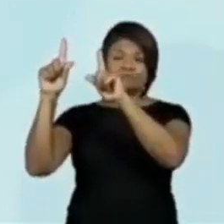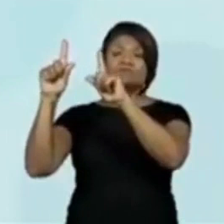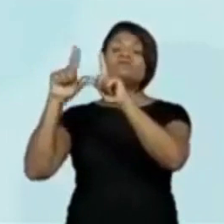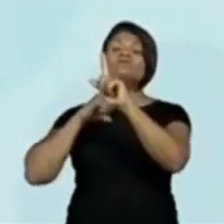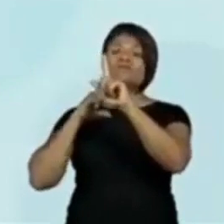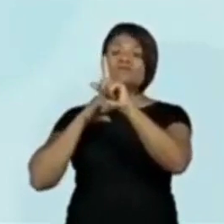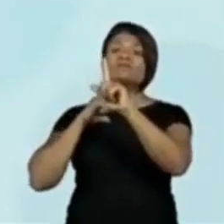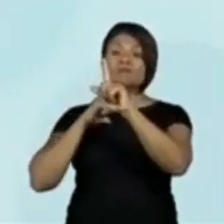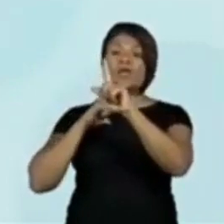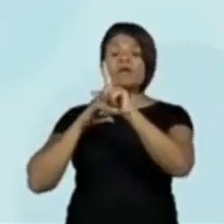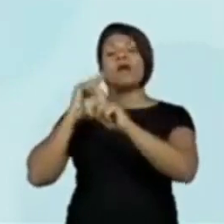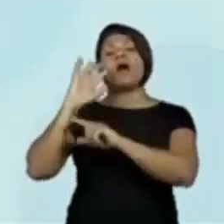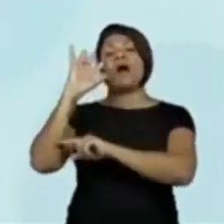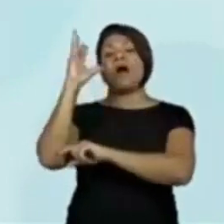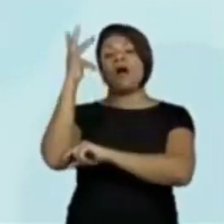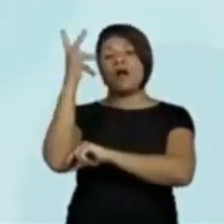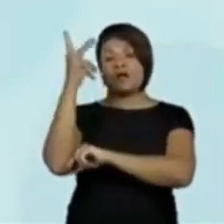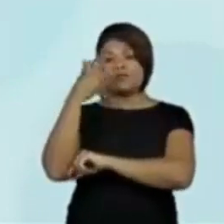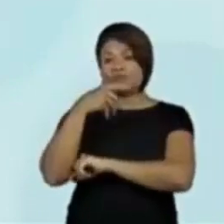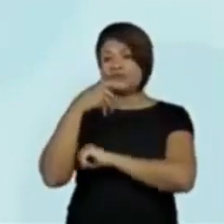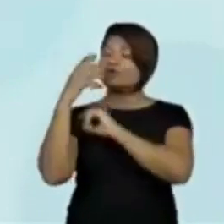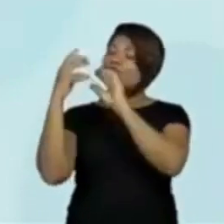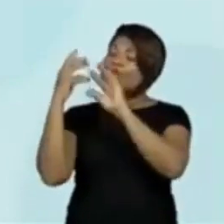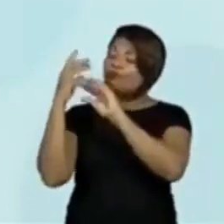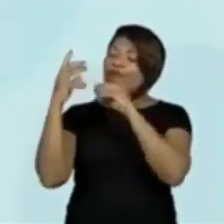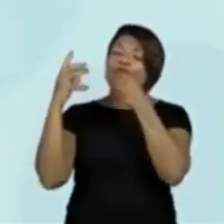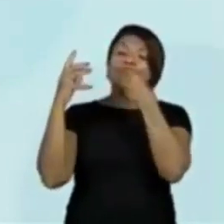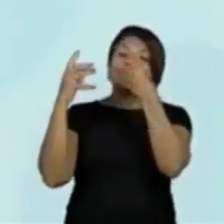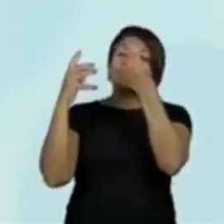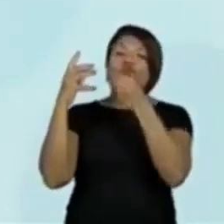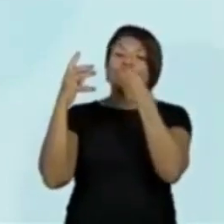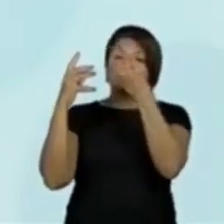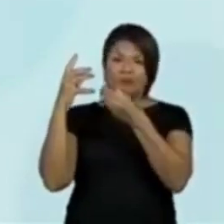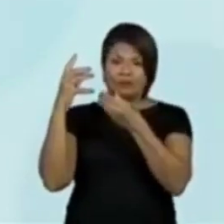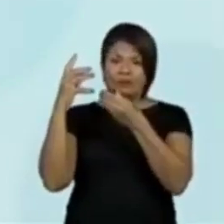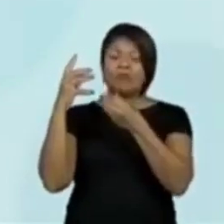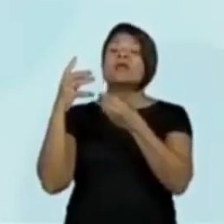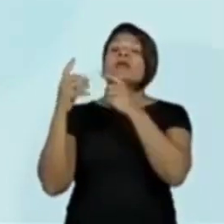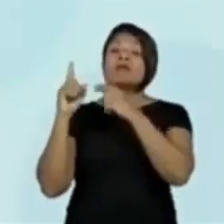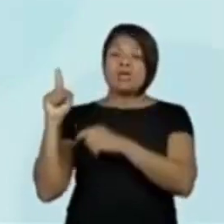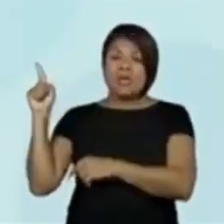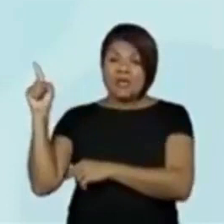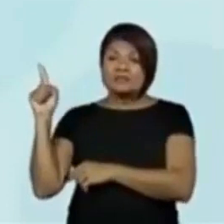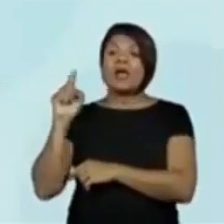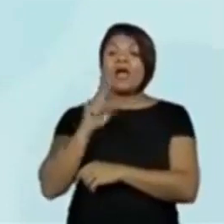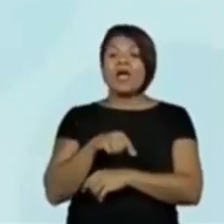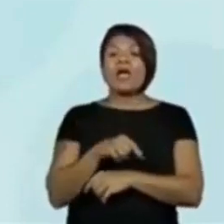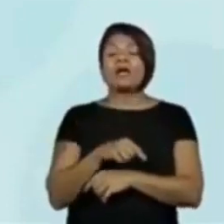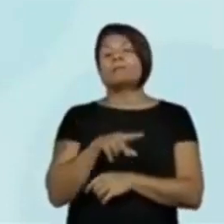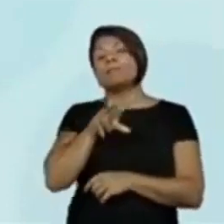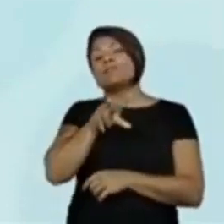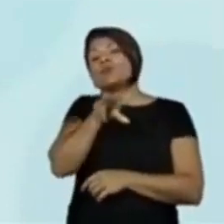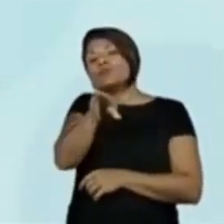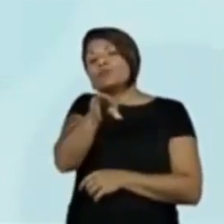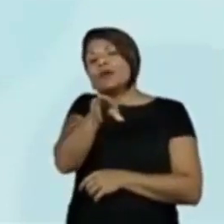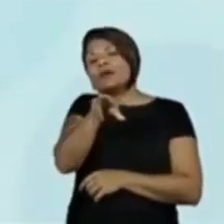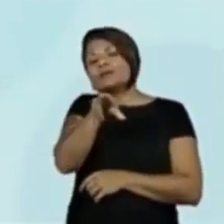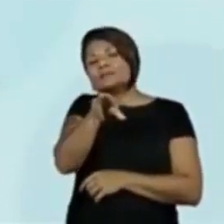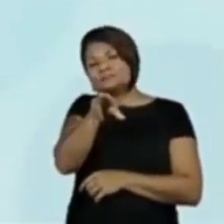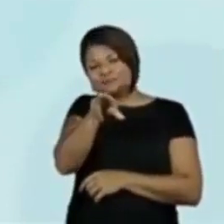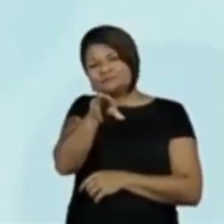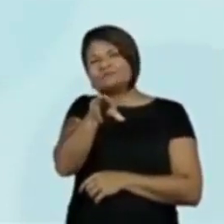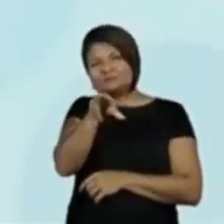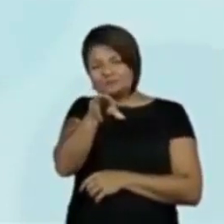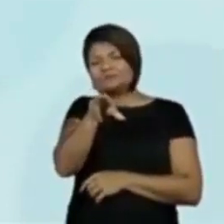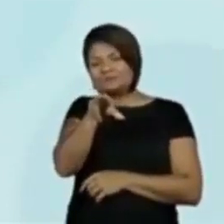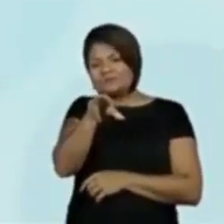árvores frutíferas. Esse tipo de tabela a gente chama de tabela de dupla entrada. Dupla entrada? Isso